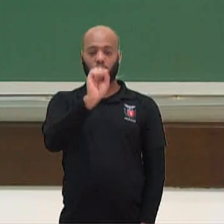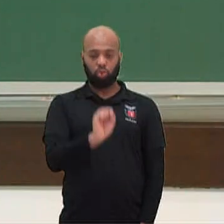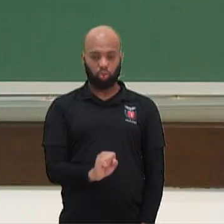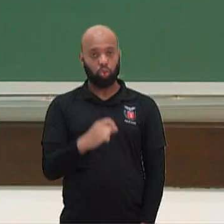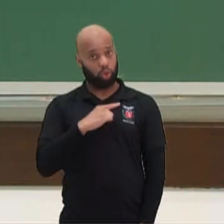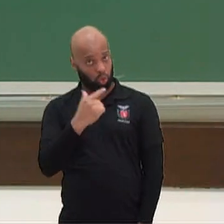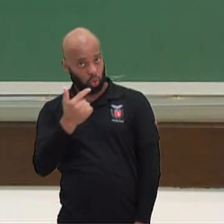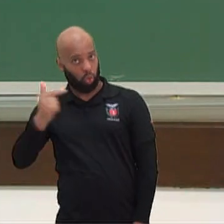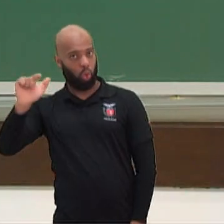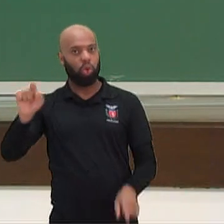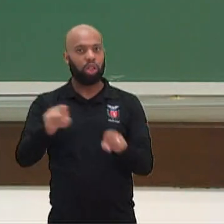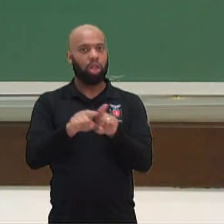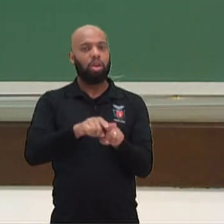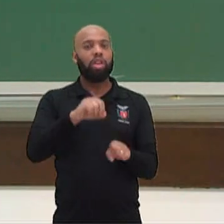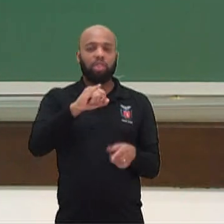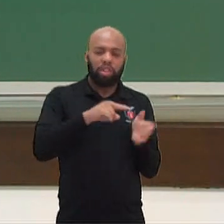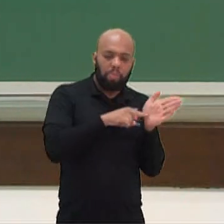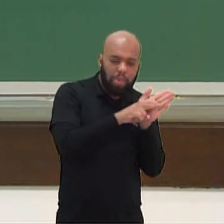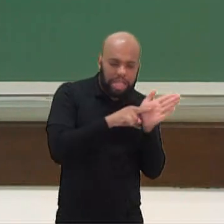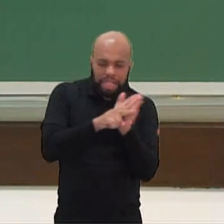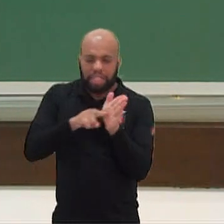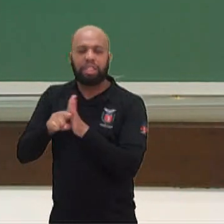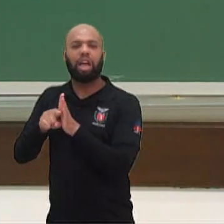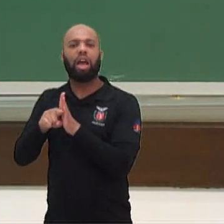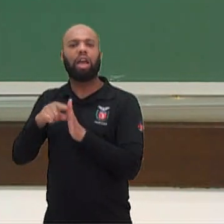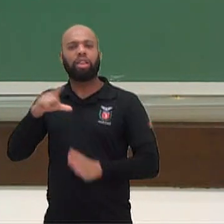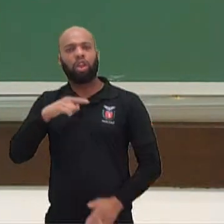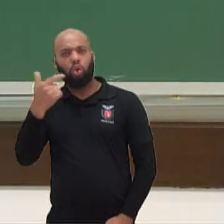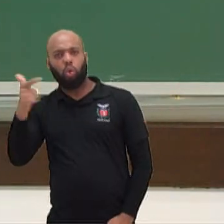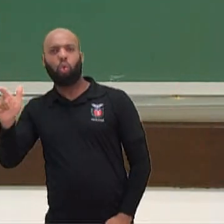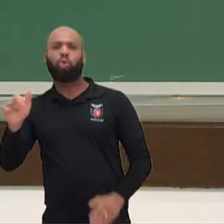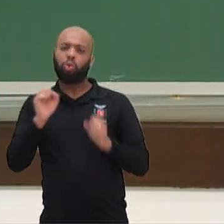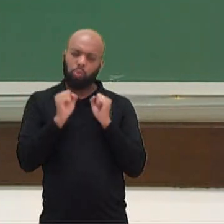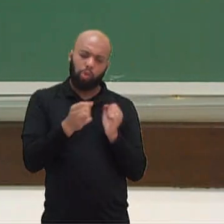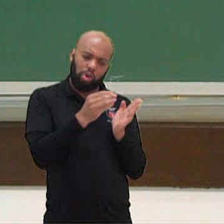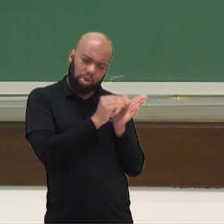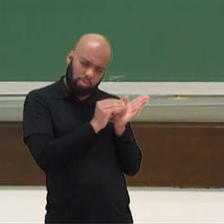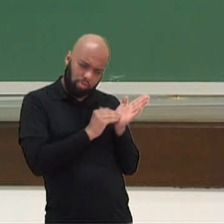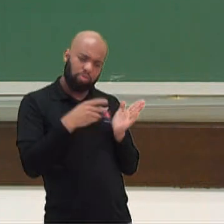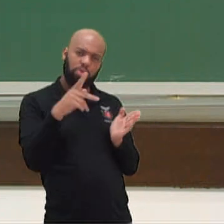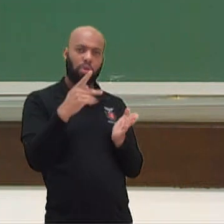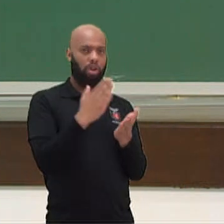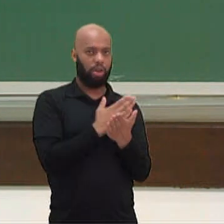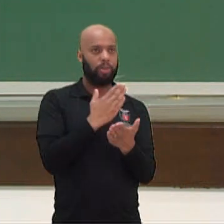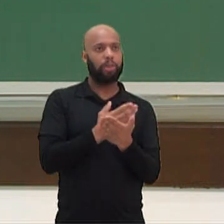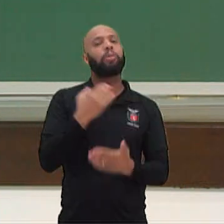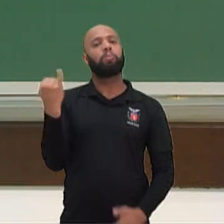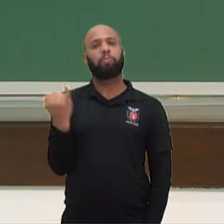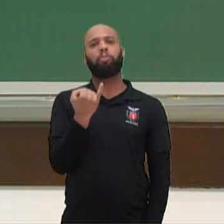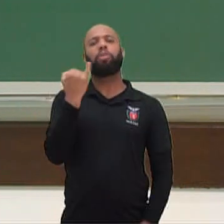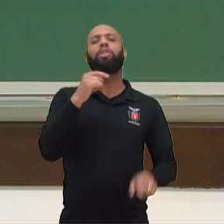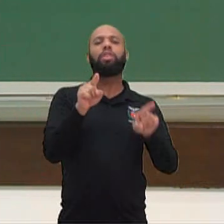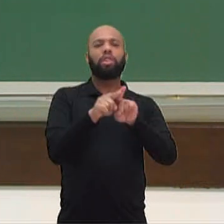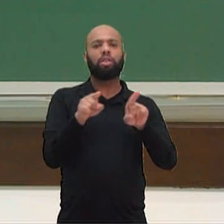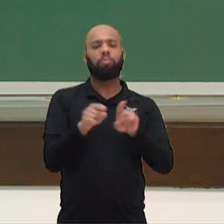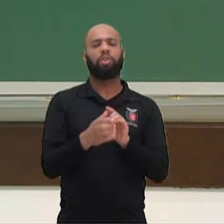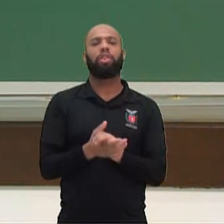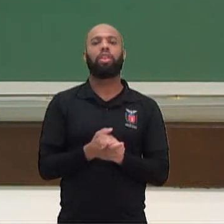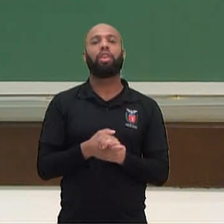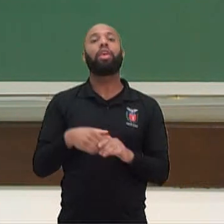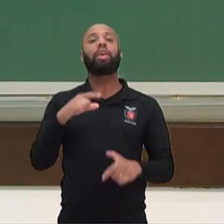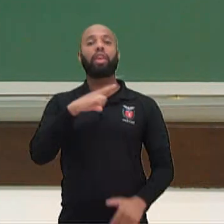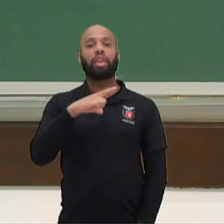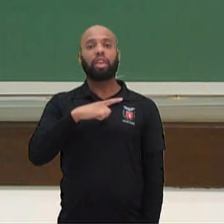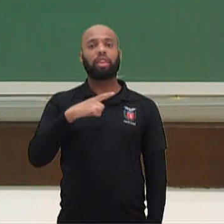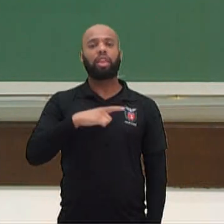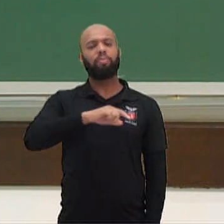temos outros. Então, se você pesquisar e lembrar de outros, você também anote aí no seu caderno, certo? Lembrando que nós temos uma